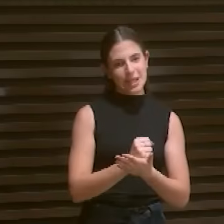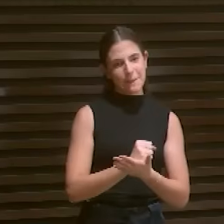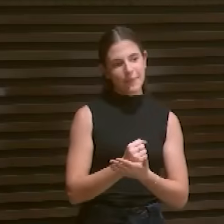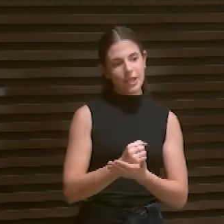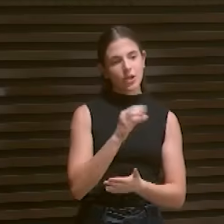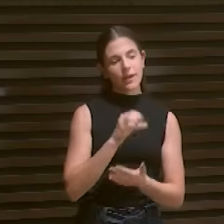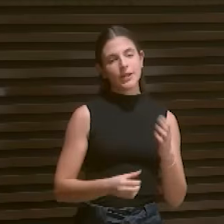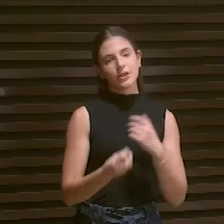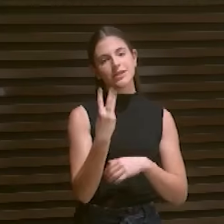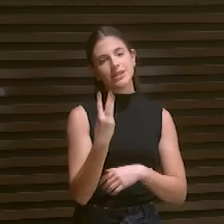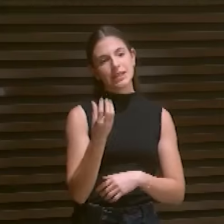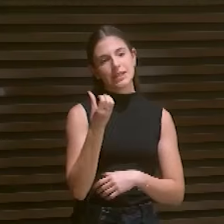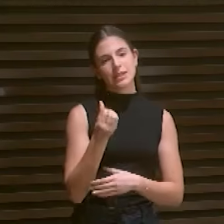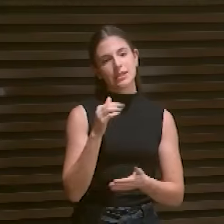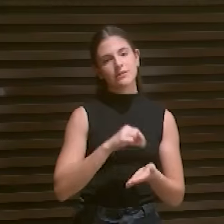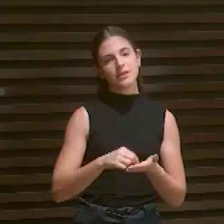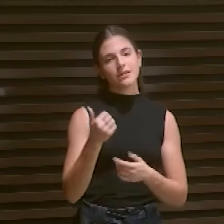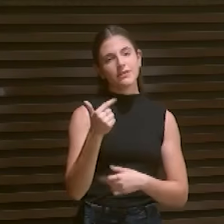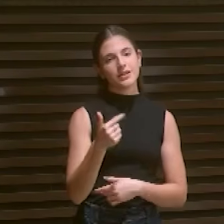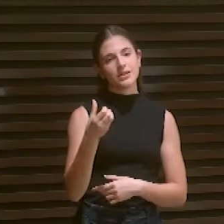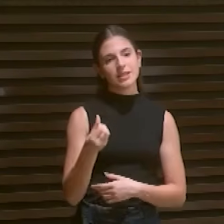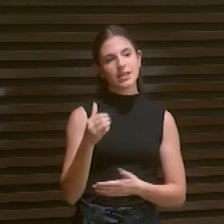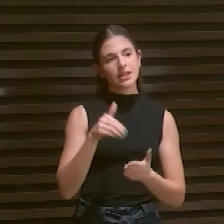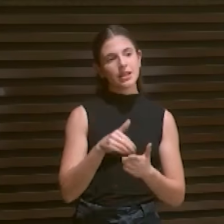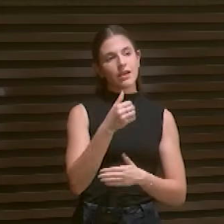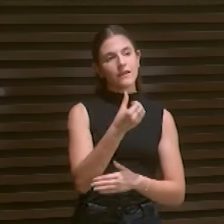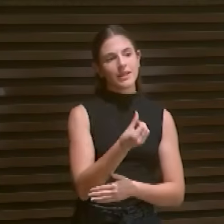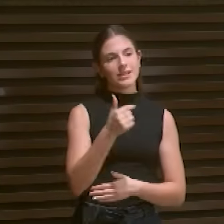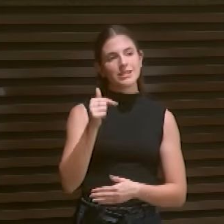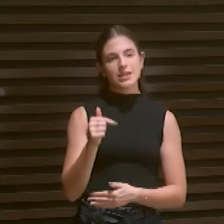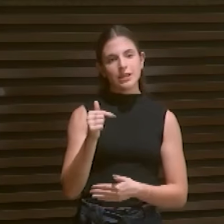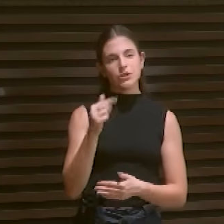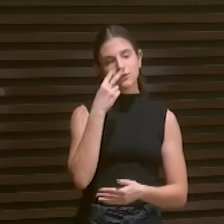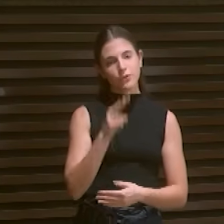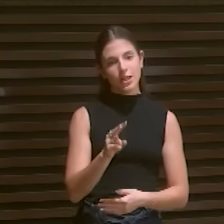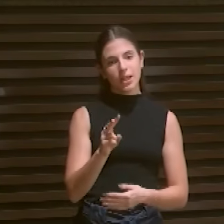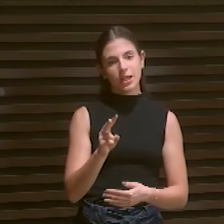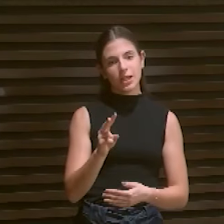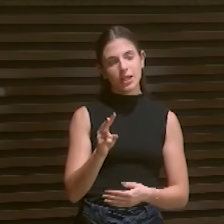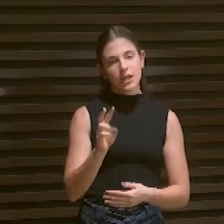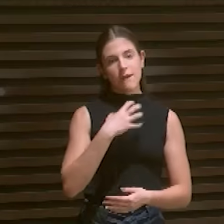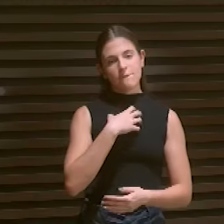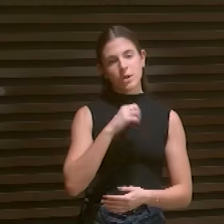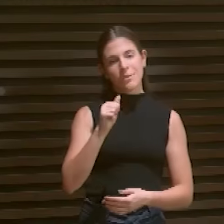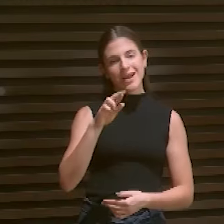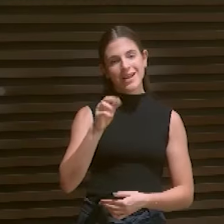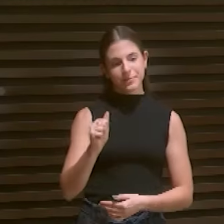capítulo 36, versículos 26 e 27, eu vou ler na versão Ara. Diz assim o